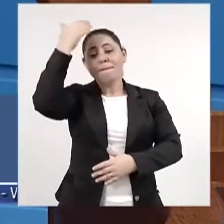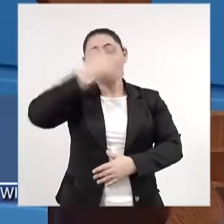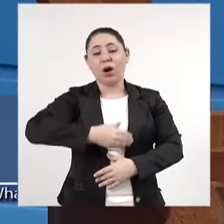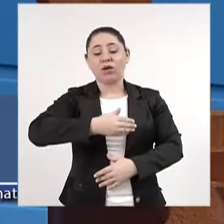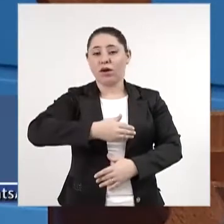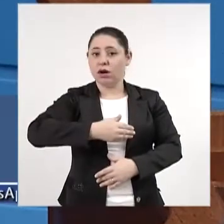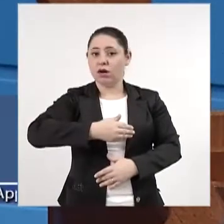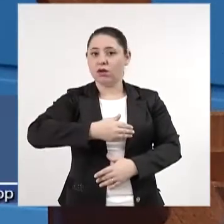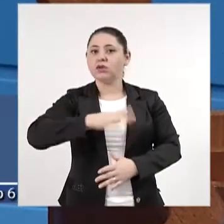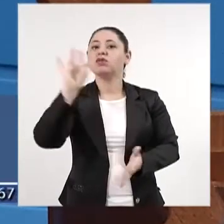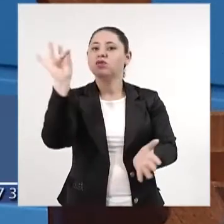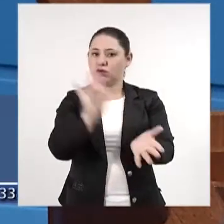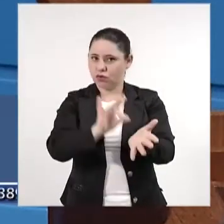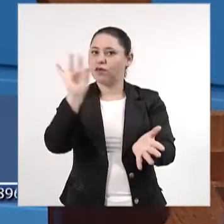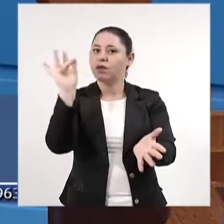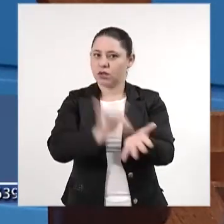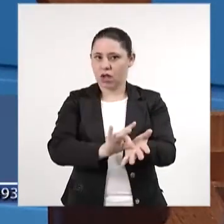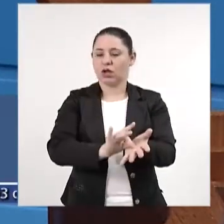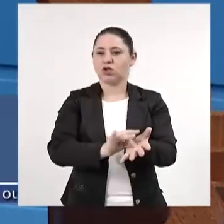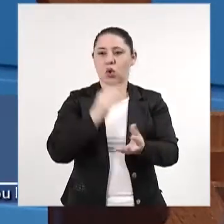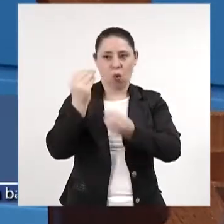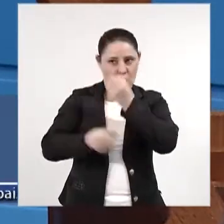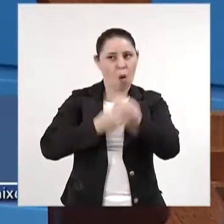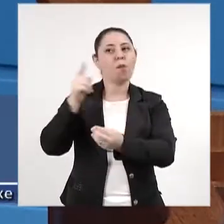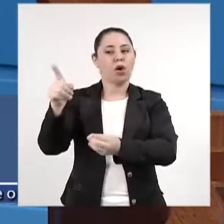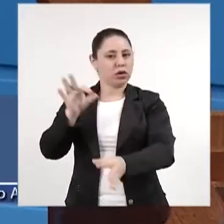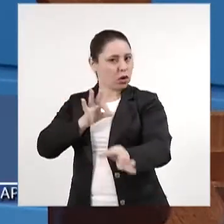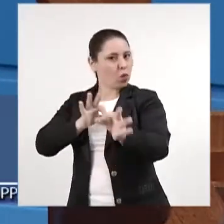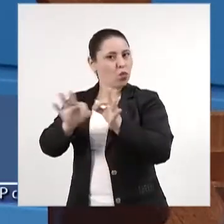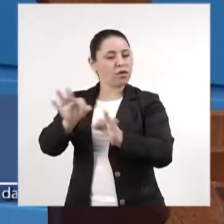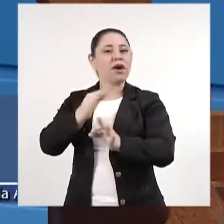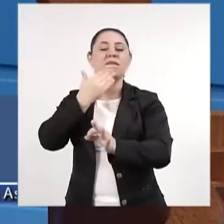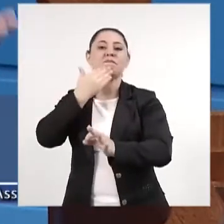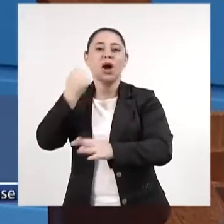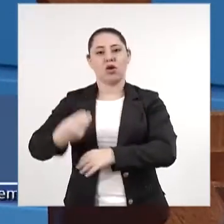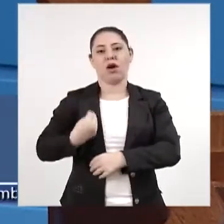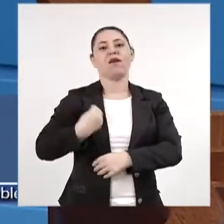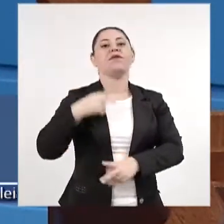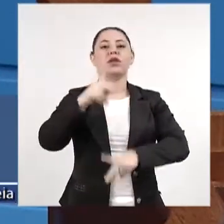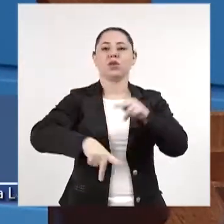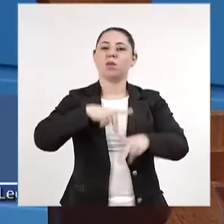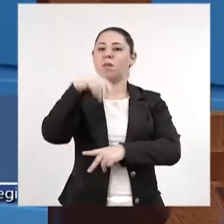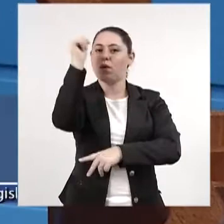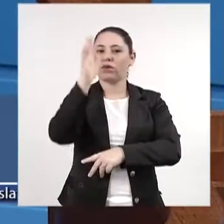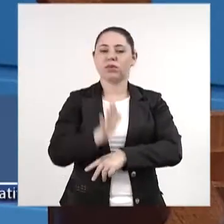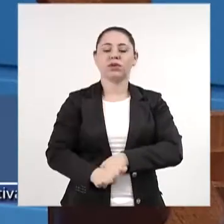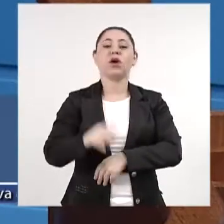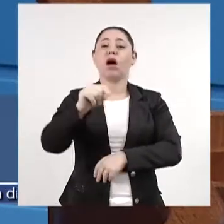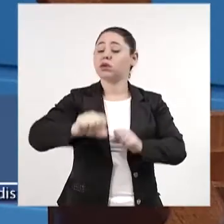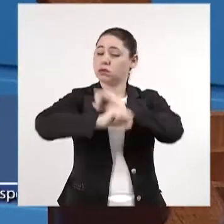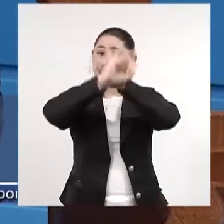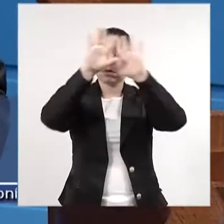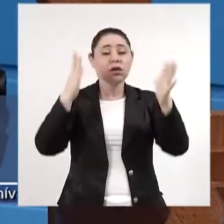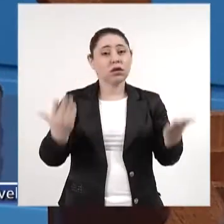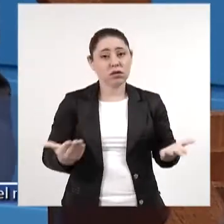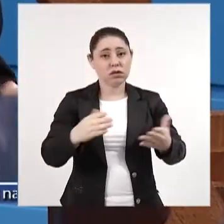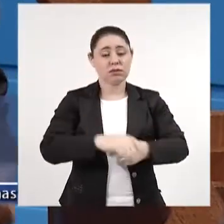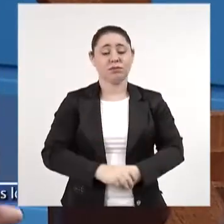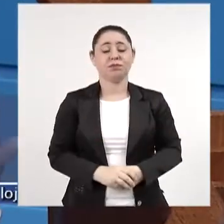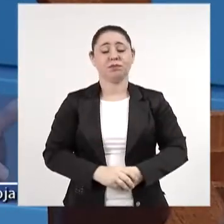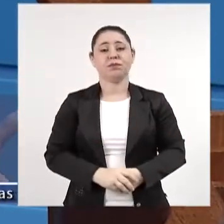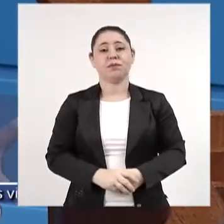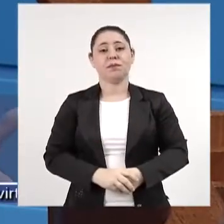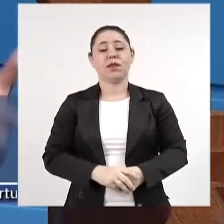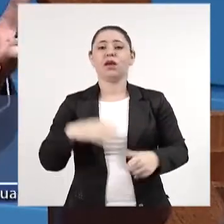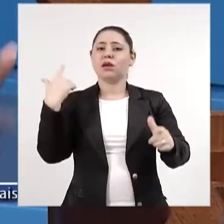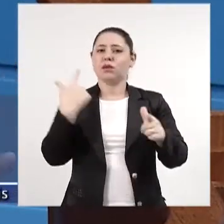mais B, que a forma como ele quer fazer vai melhorar as condições da vida do povo brasileiro. Isso tem que ficar claro também. Tem que ficar